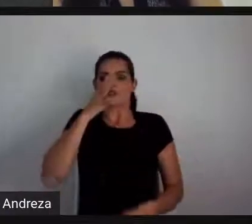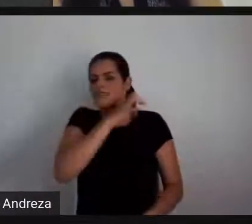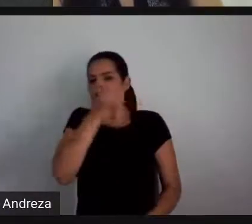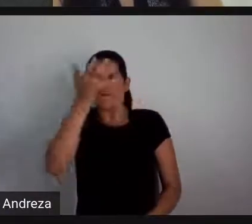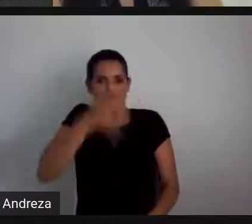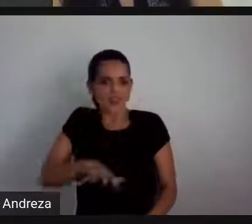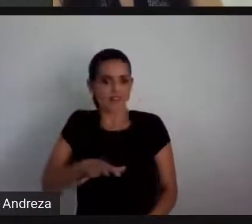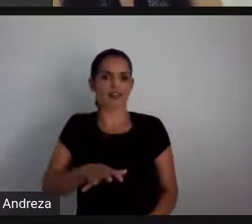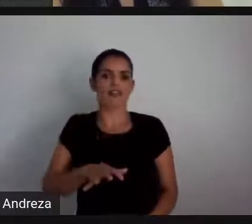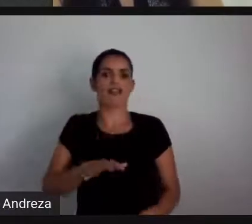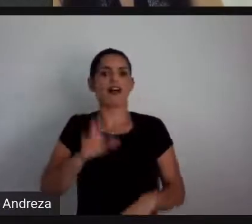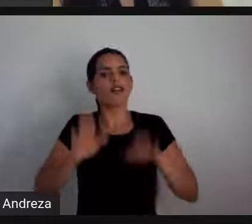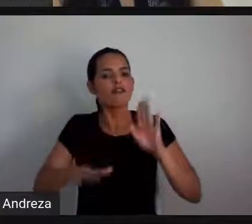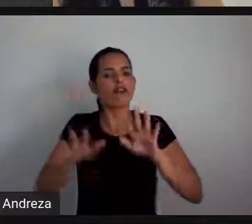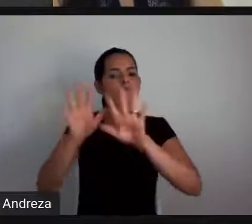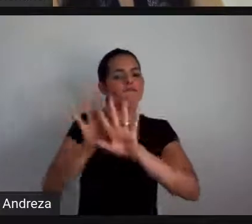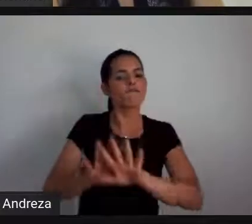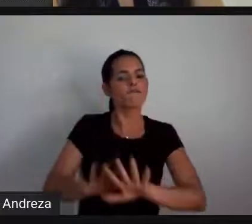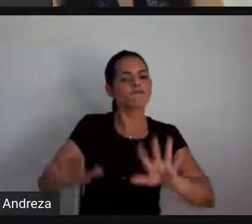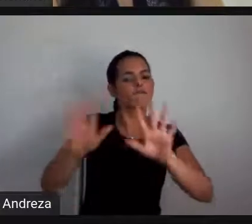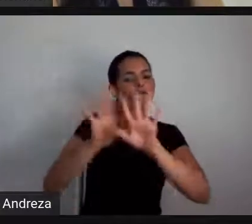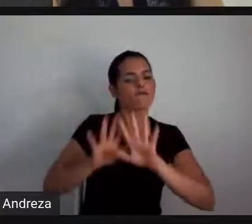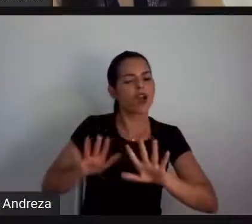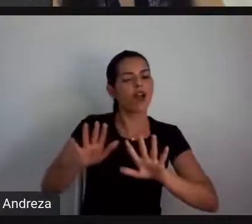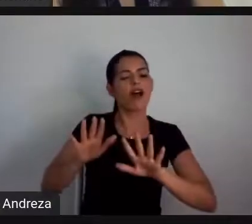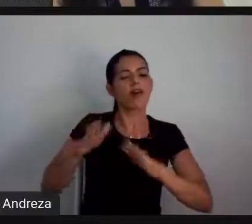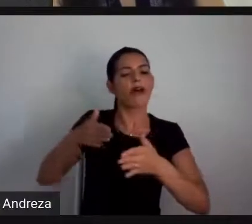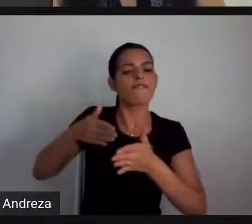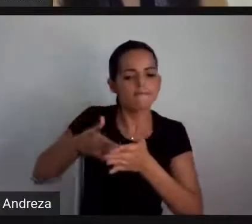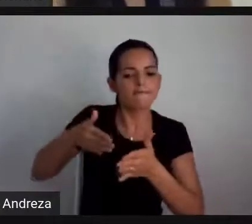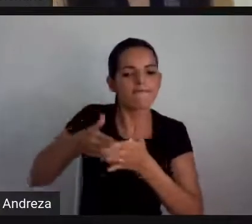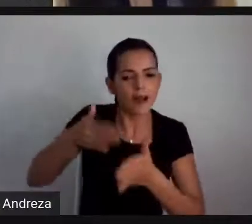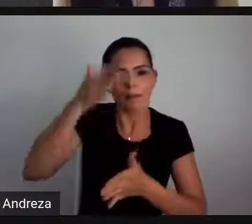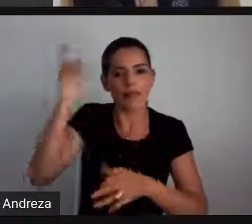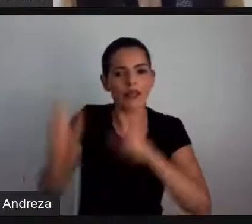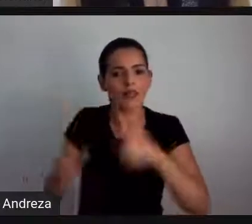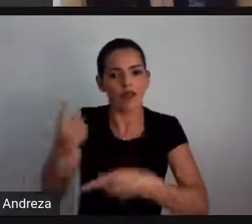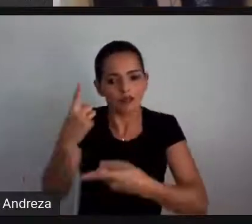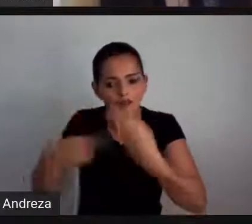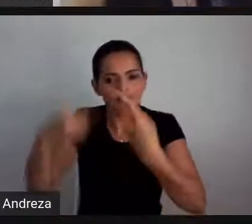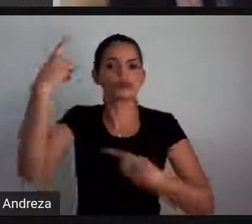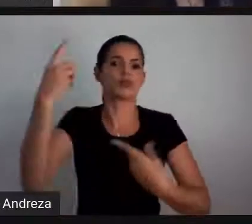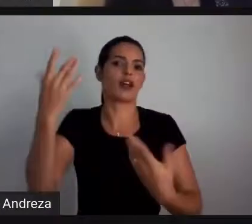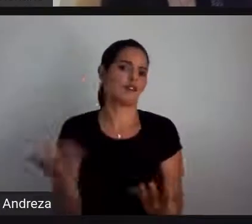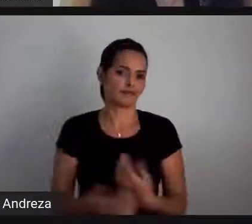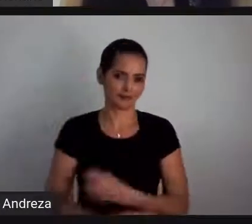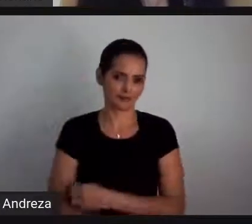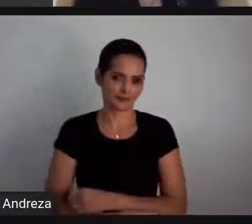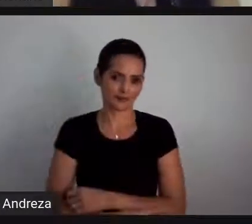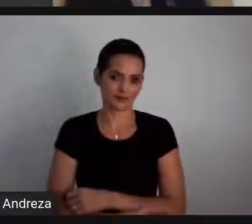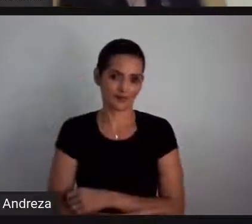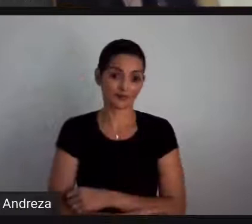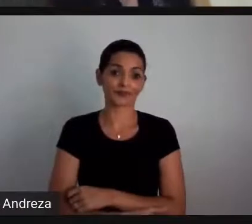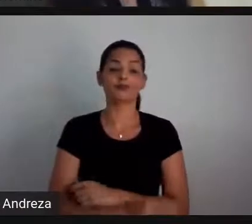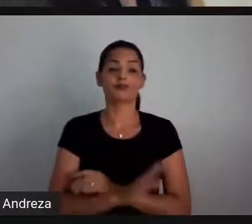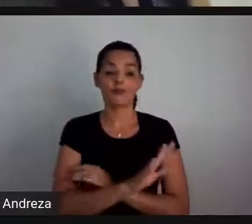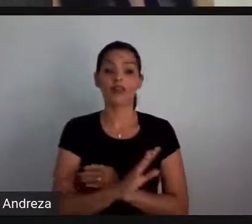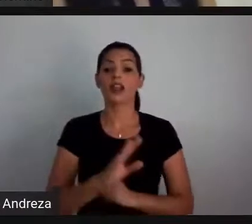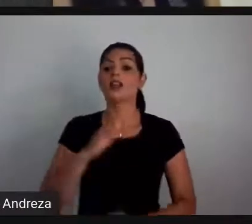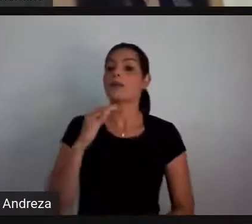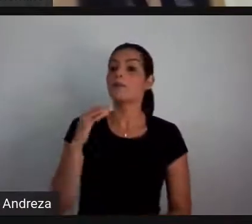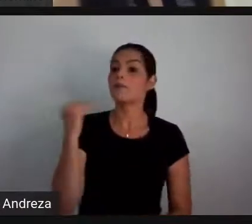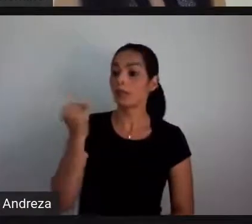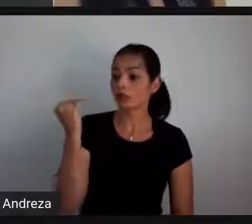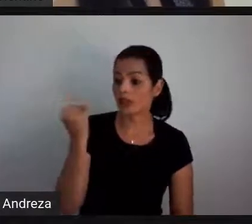pessoa às vezes de ir, de fato, em muitos casos, né? Em muitos casos a gente vê também a importância de envolver